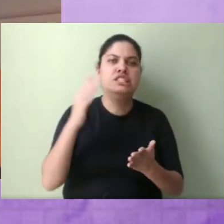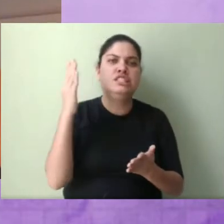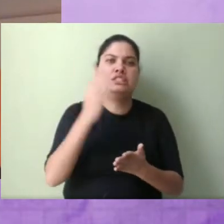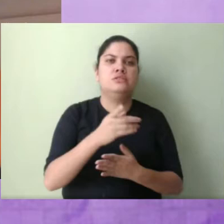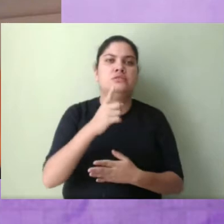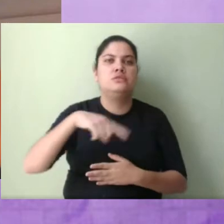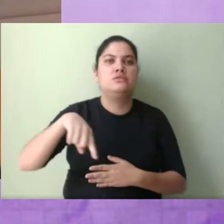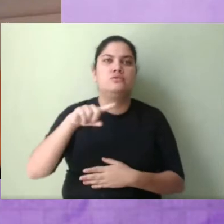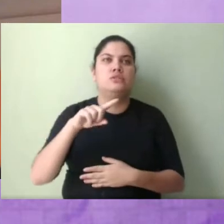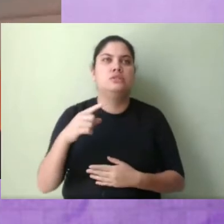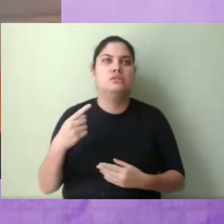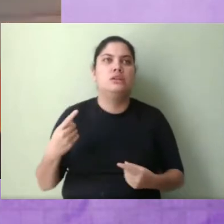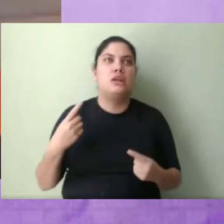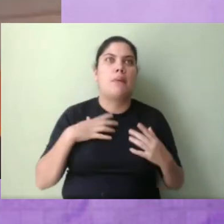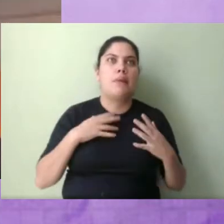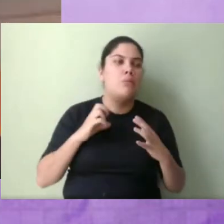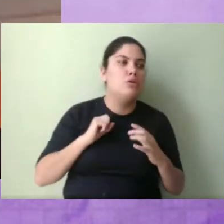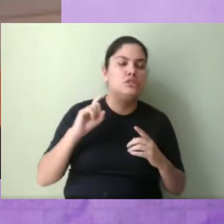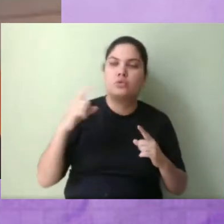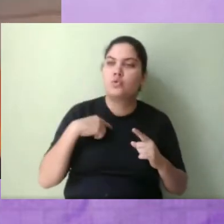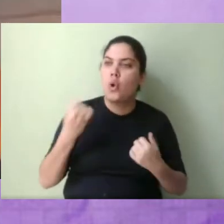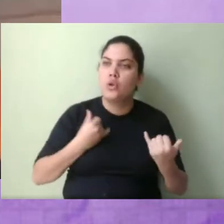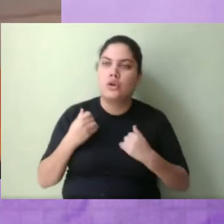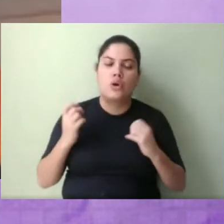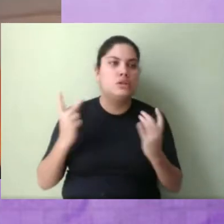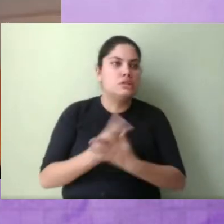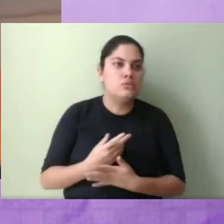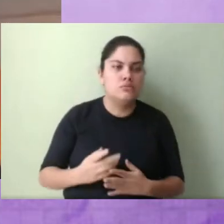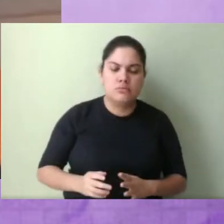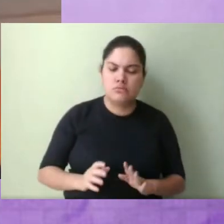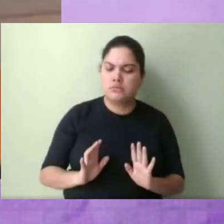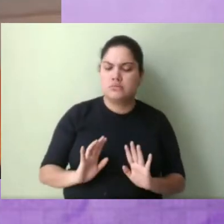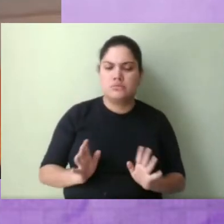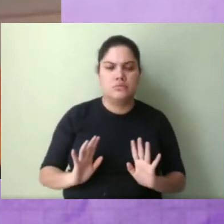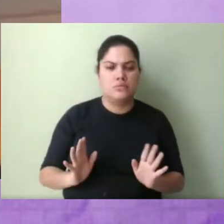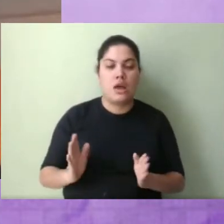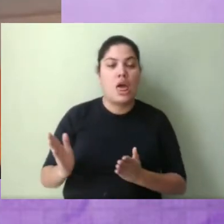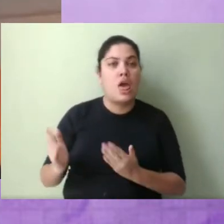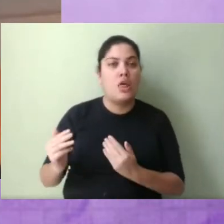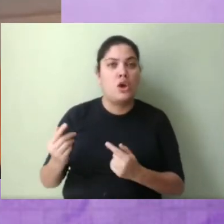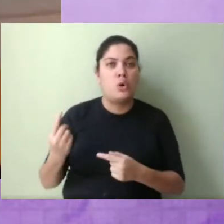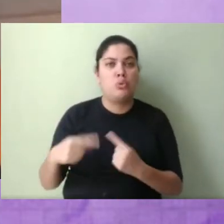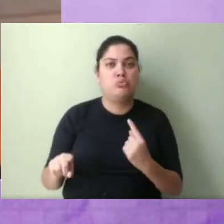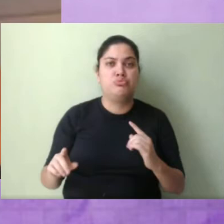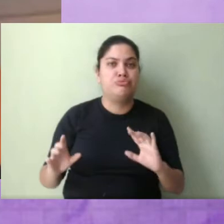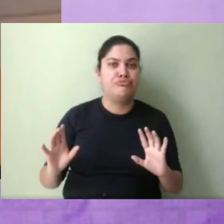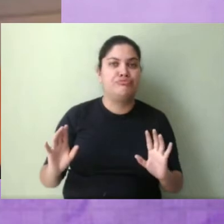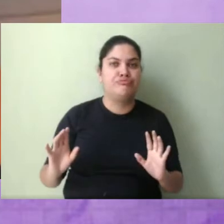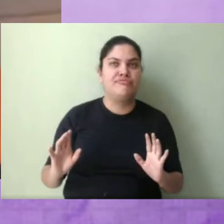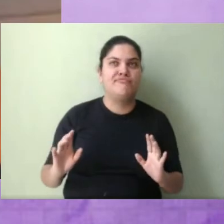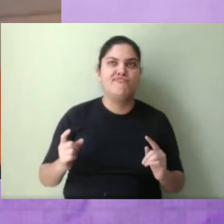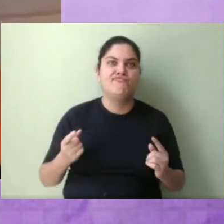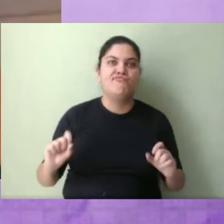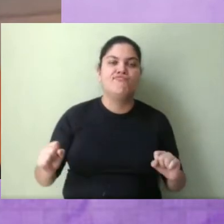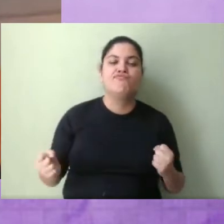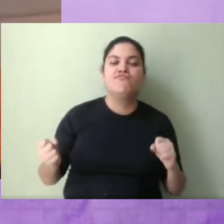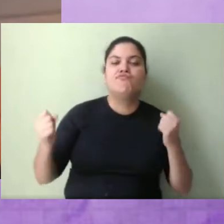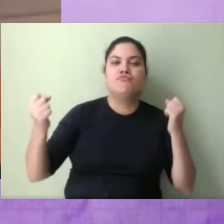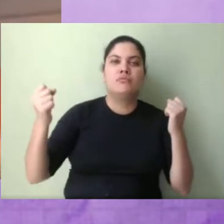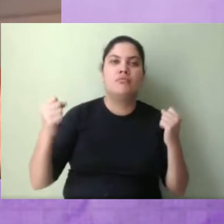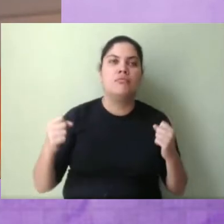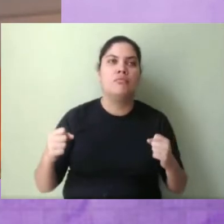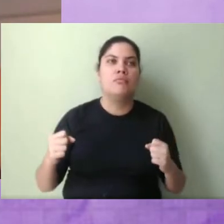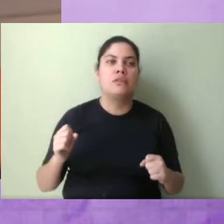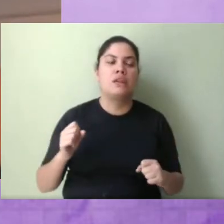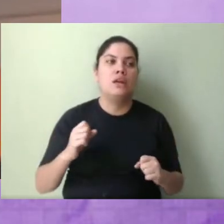tá? Então é uma sugestão aí que também vocês talvez possam aplicar. Não precisa vir direto de vocês, essa intervenção direta, pelo